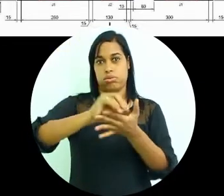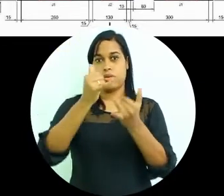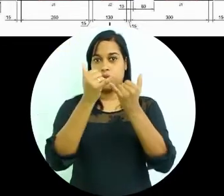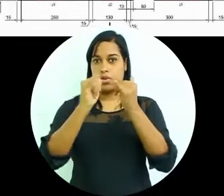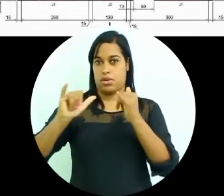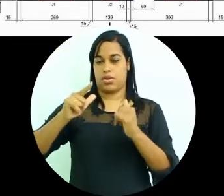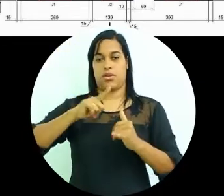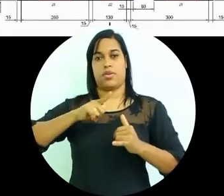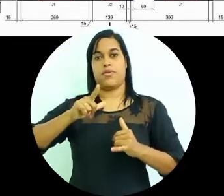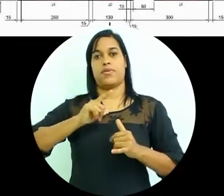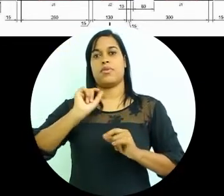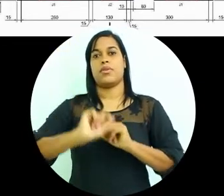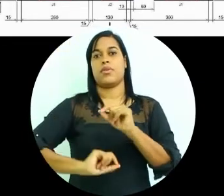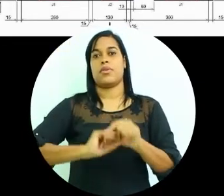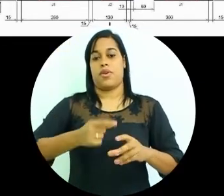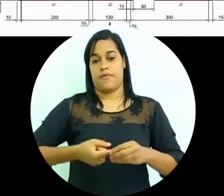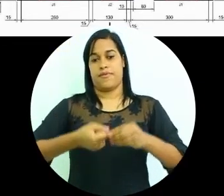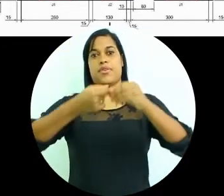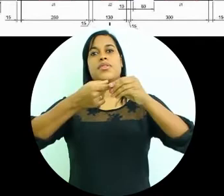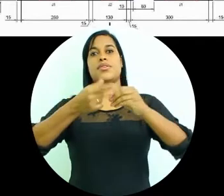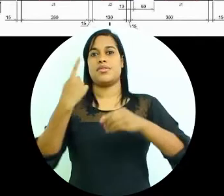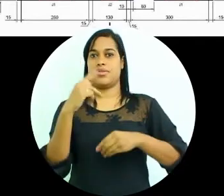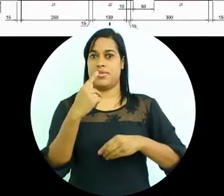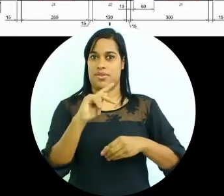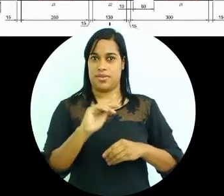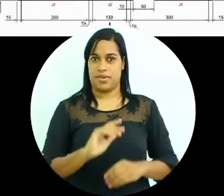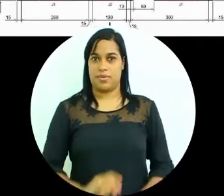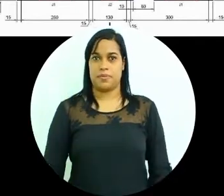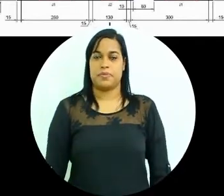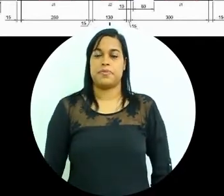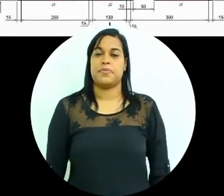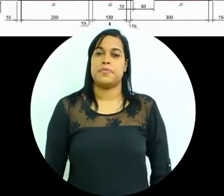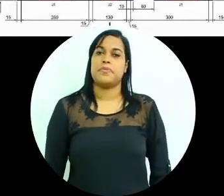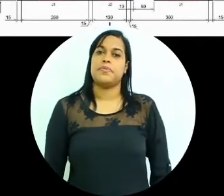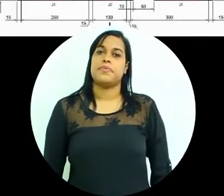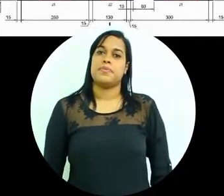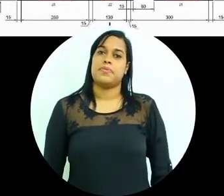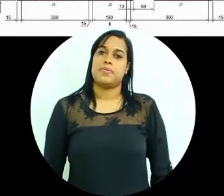Seleciono na linha e vou ter uma linha como referência